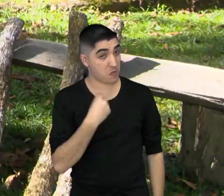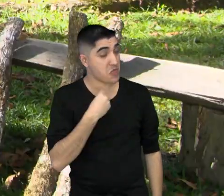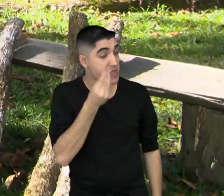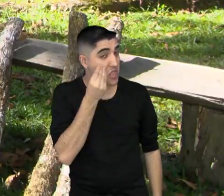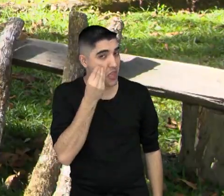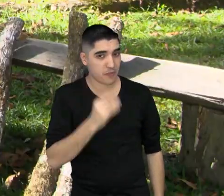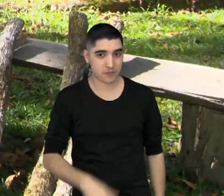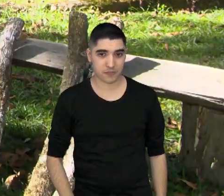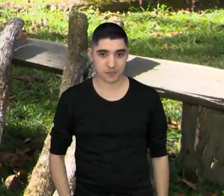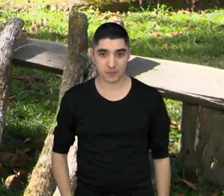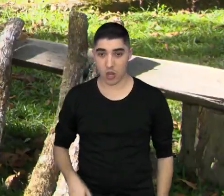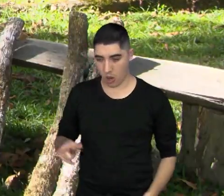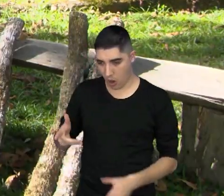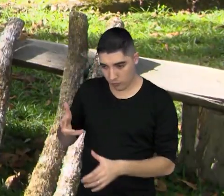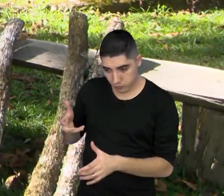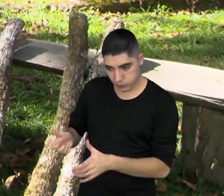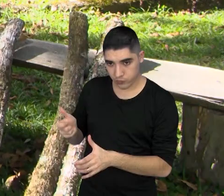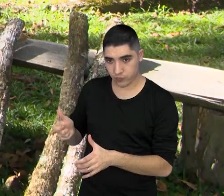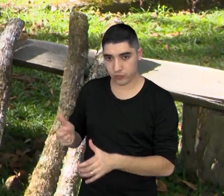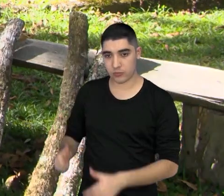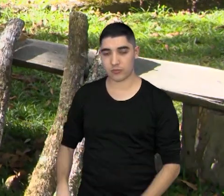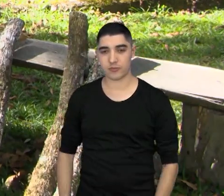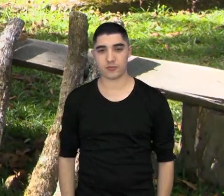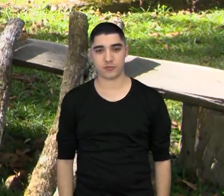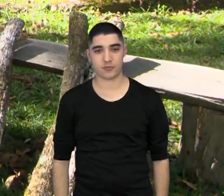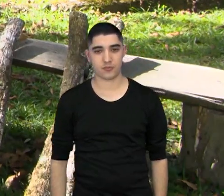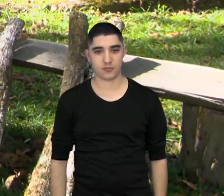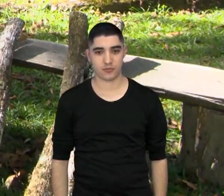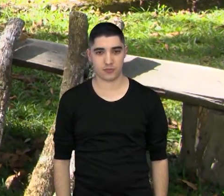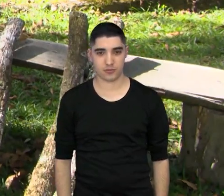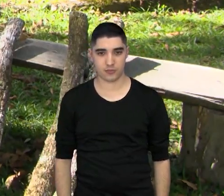ver. Então tá, ó. Isso aqui, deixa eu ligar.